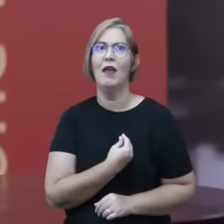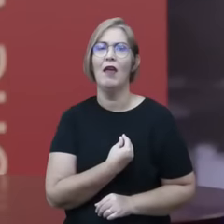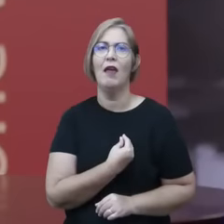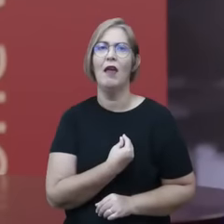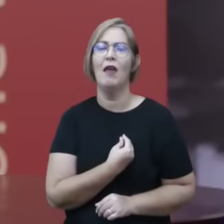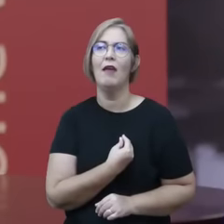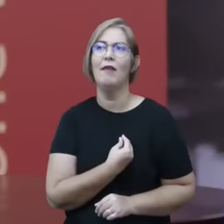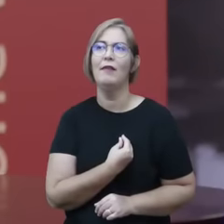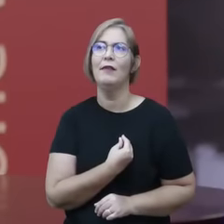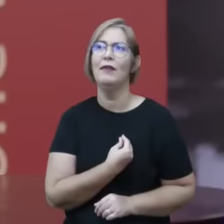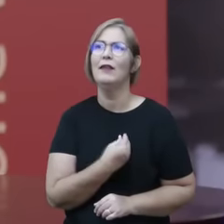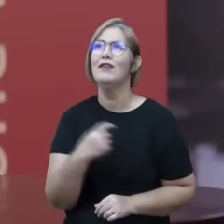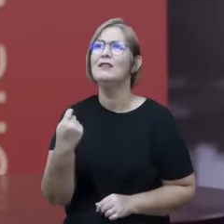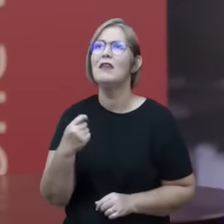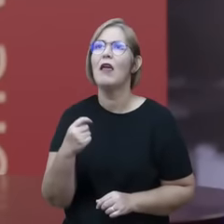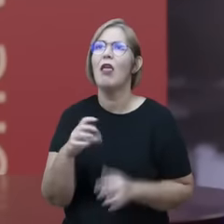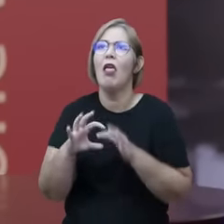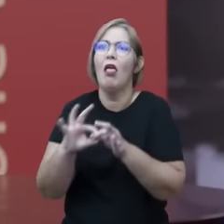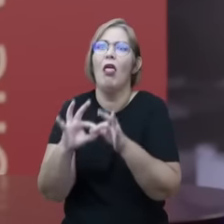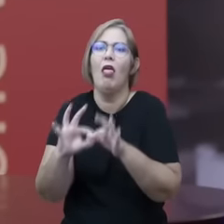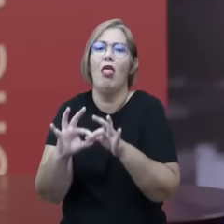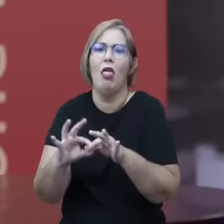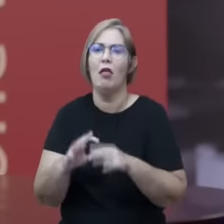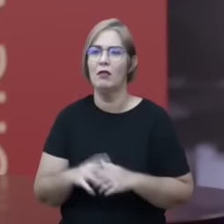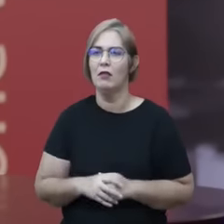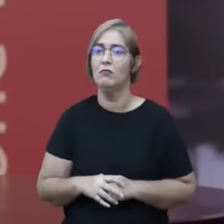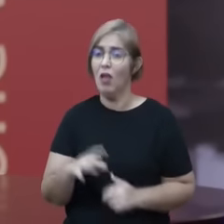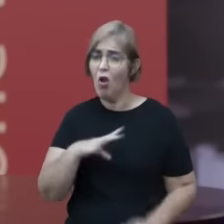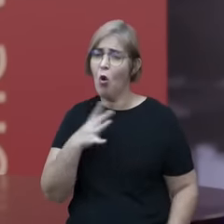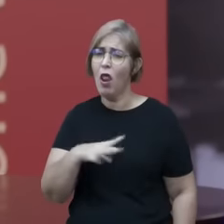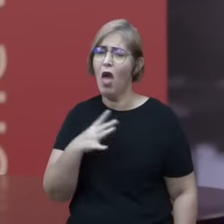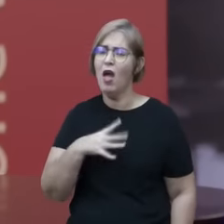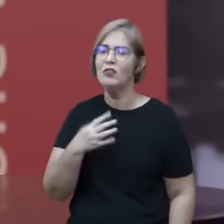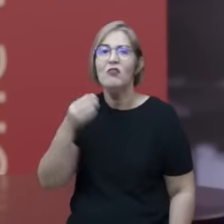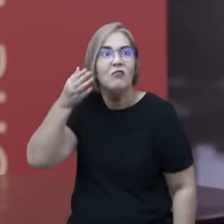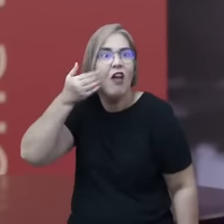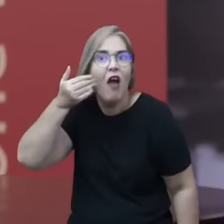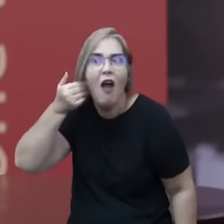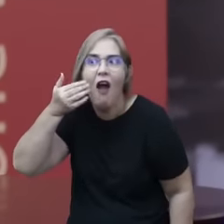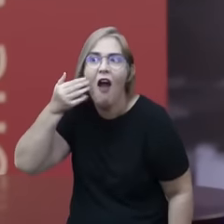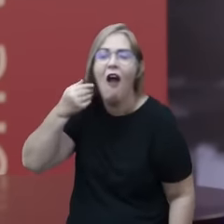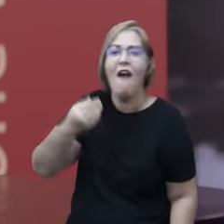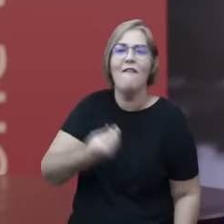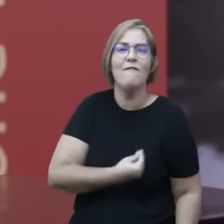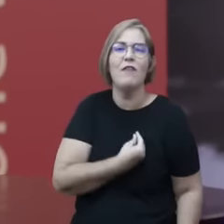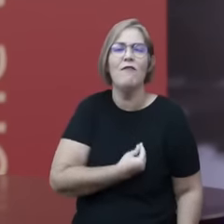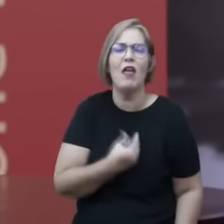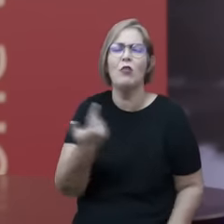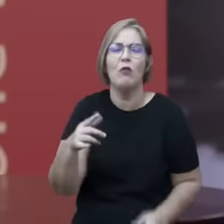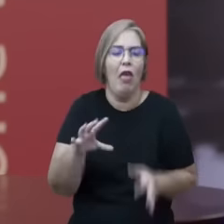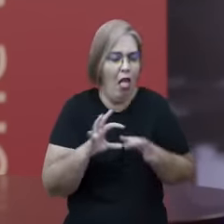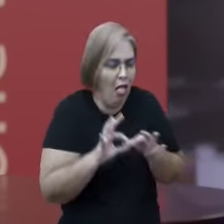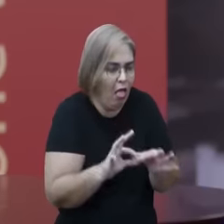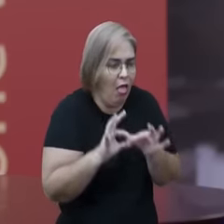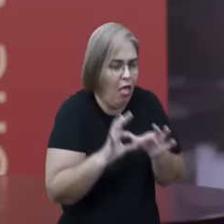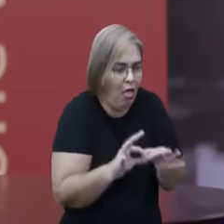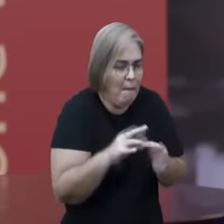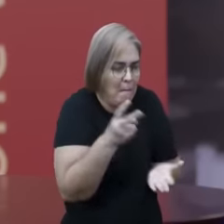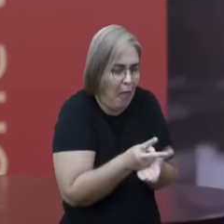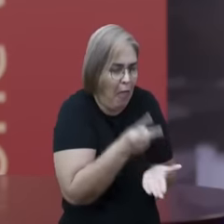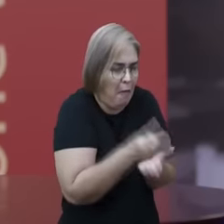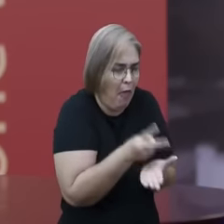desprovido desse sentido, eu tenho que mergulhar e viver sem apelo, não é? Aí você fala: "Bom, mas